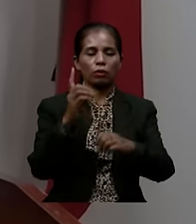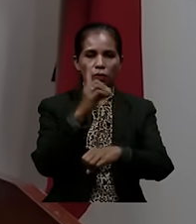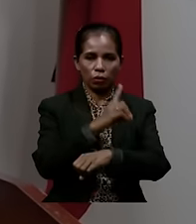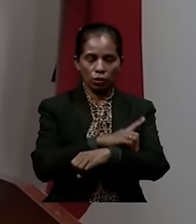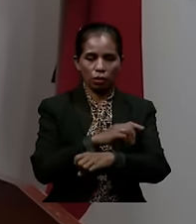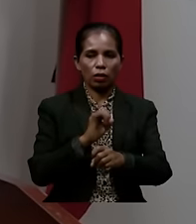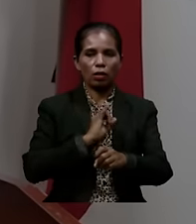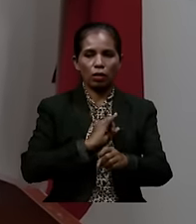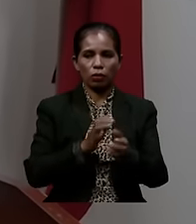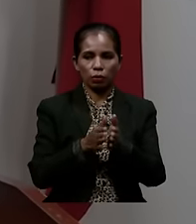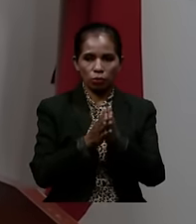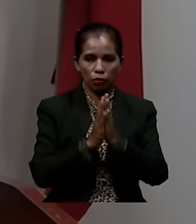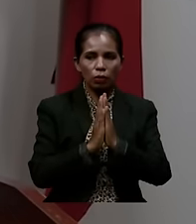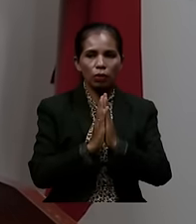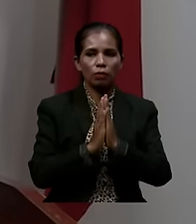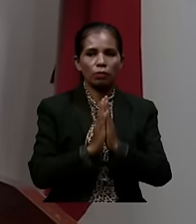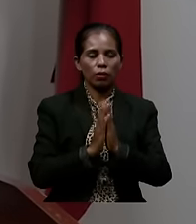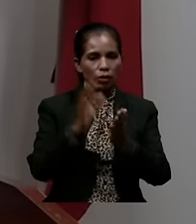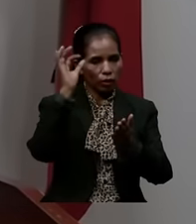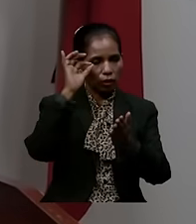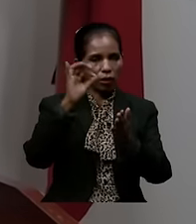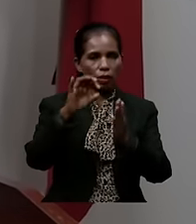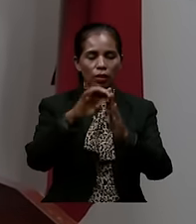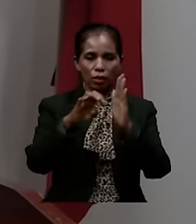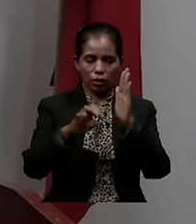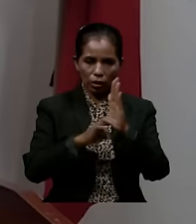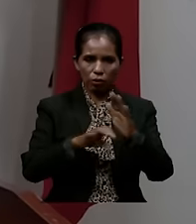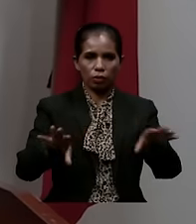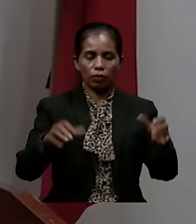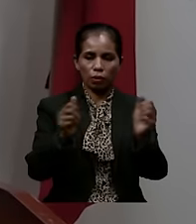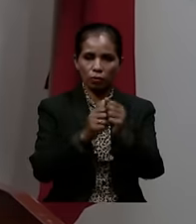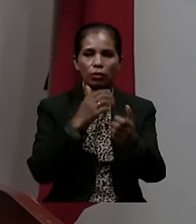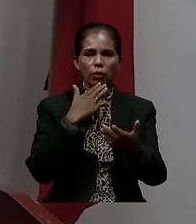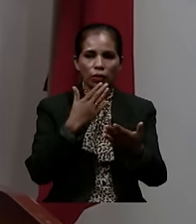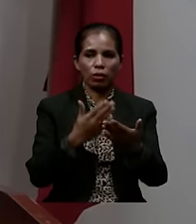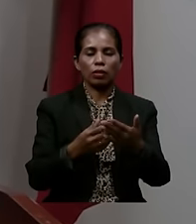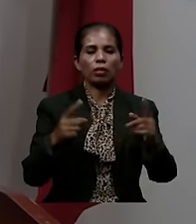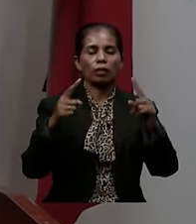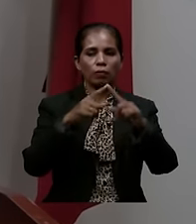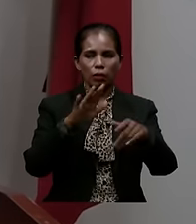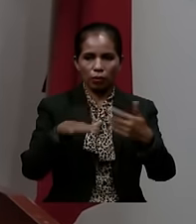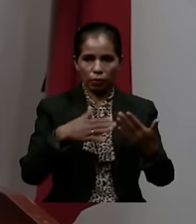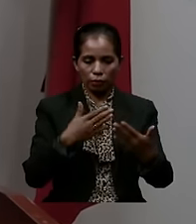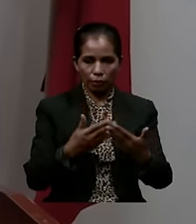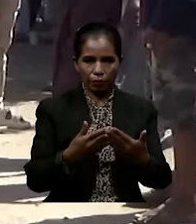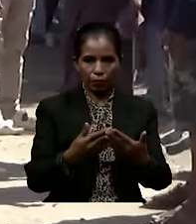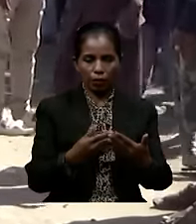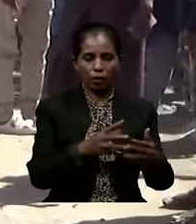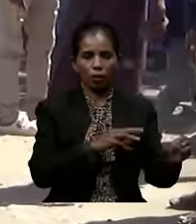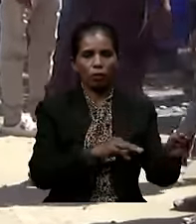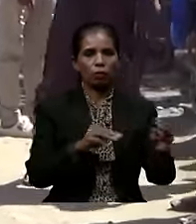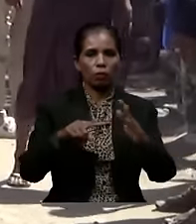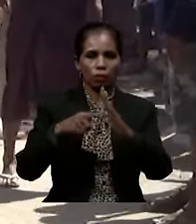nova secretária do Estado, a tua recupera de Agliutan, de Liu Ho, a comunidade Sira, antes a tua